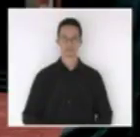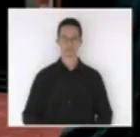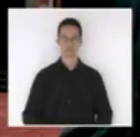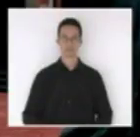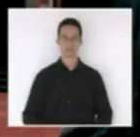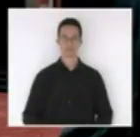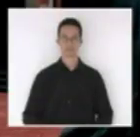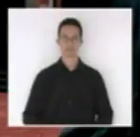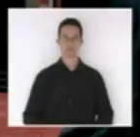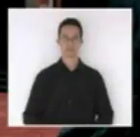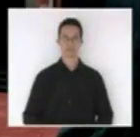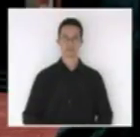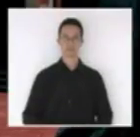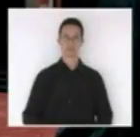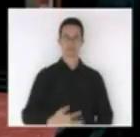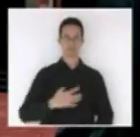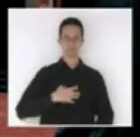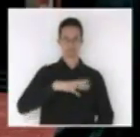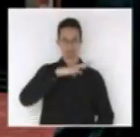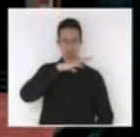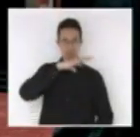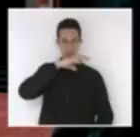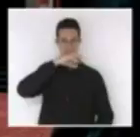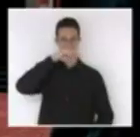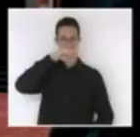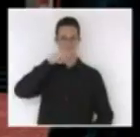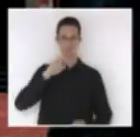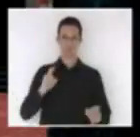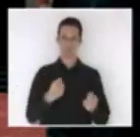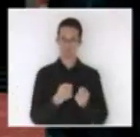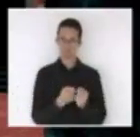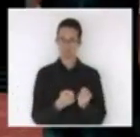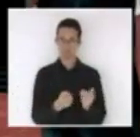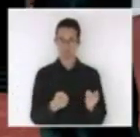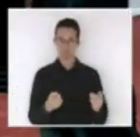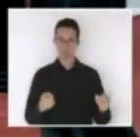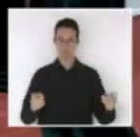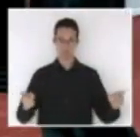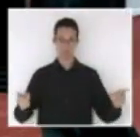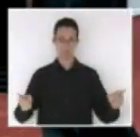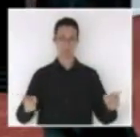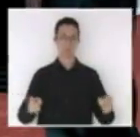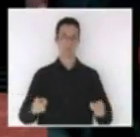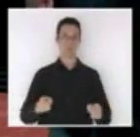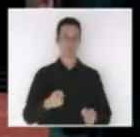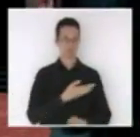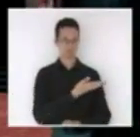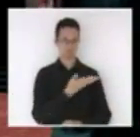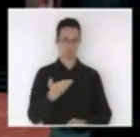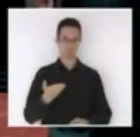recendia um cheiro de carne assada, e entre causos e risadas a cachaça desfilava. Se um